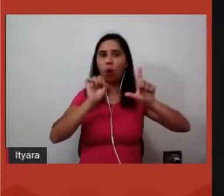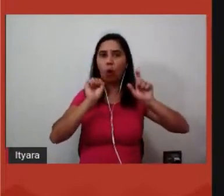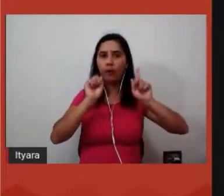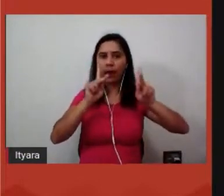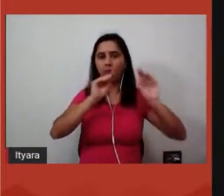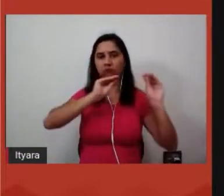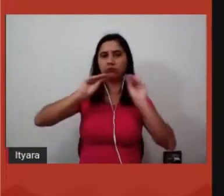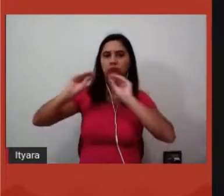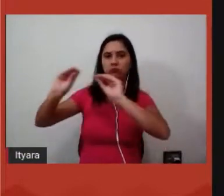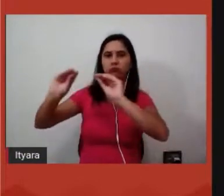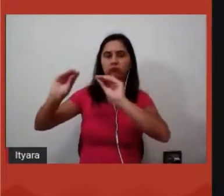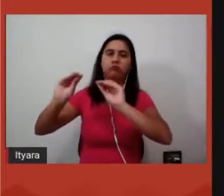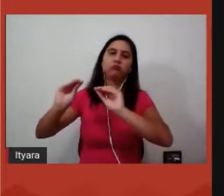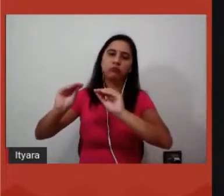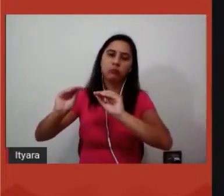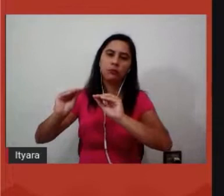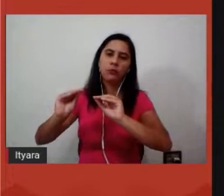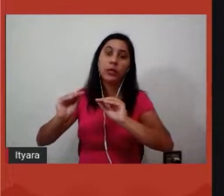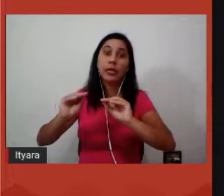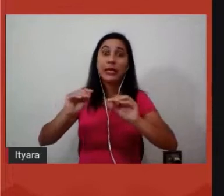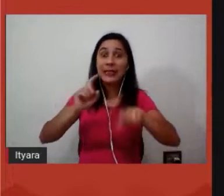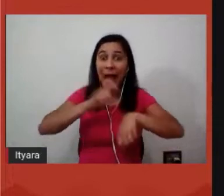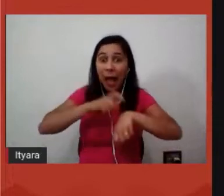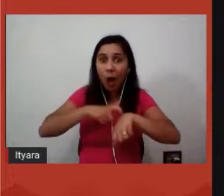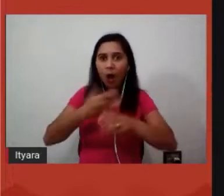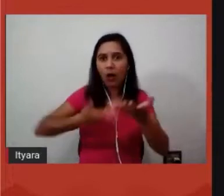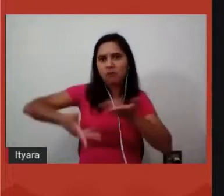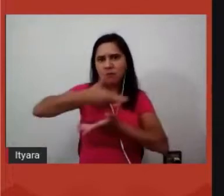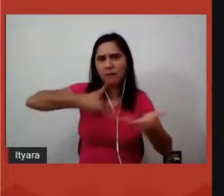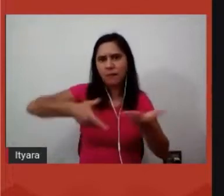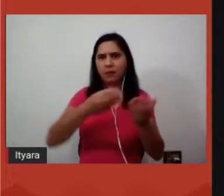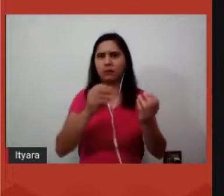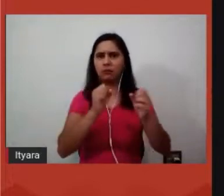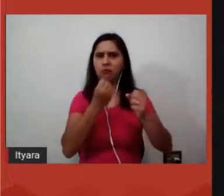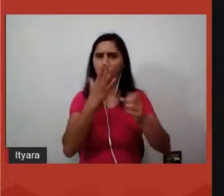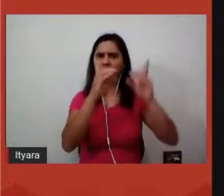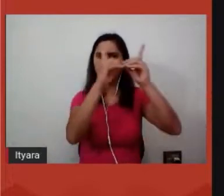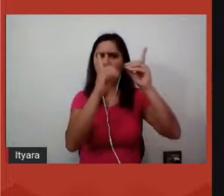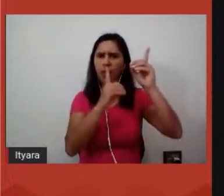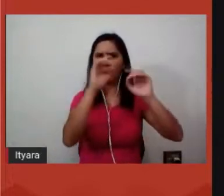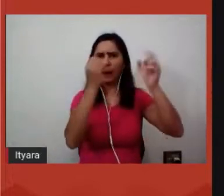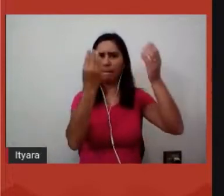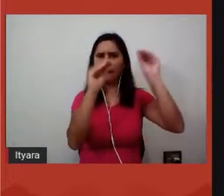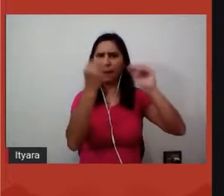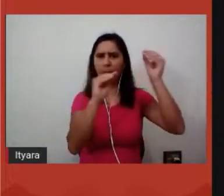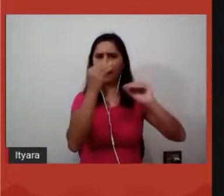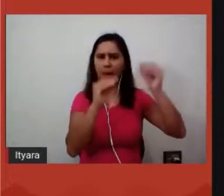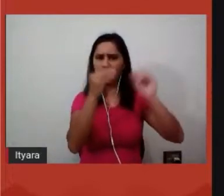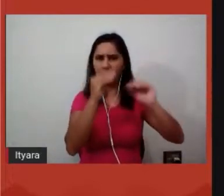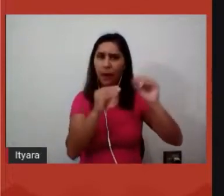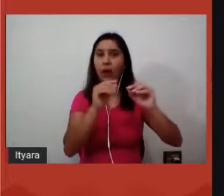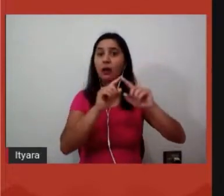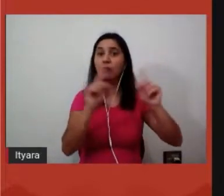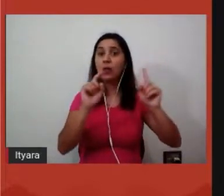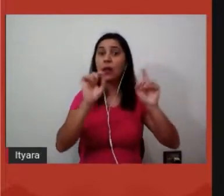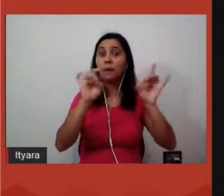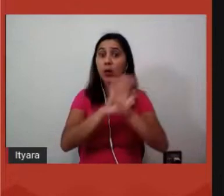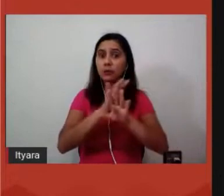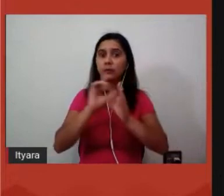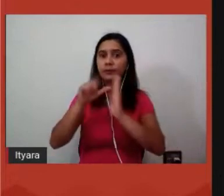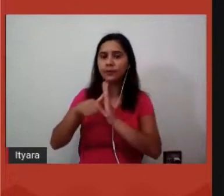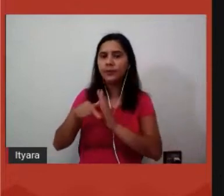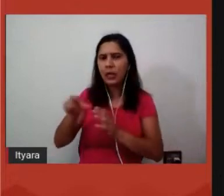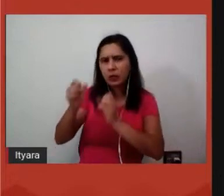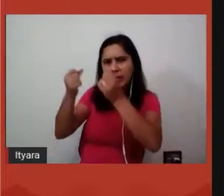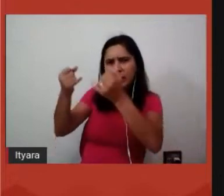Boa, ele, mano, ele é interessante como dinâmico durante o processo. E você já explicou para eles que segunda-feira de manhã é